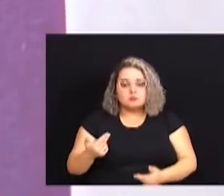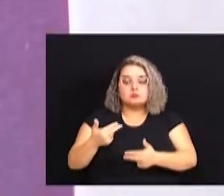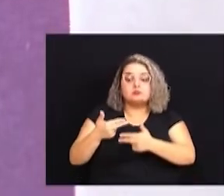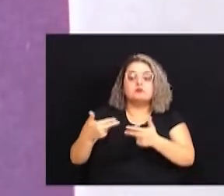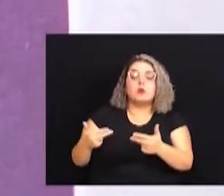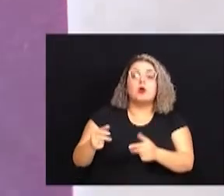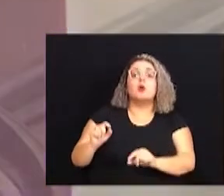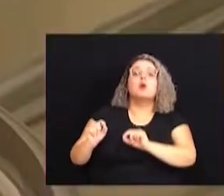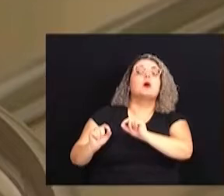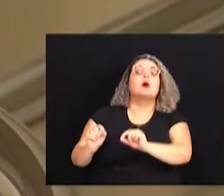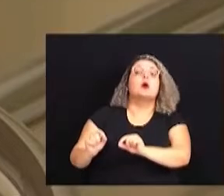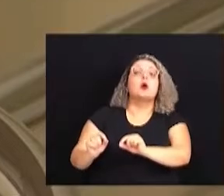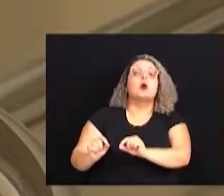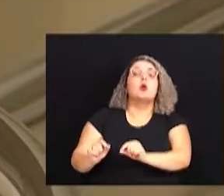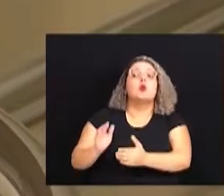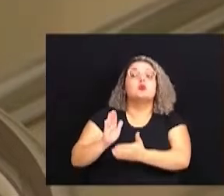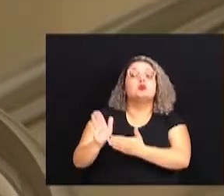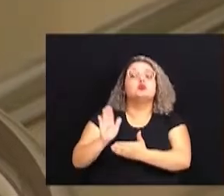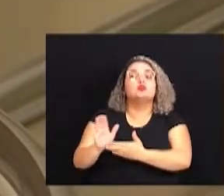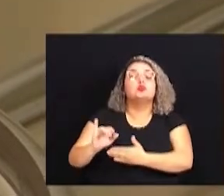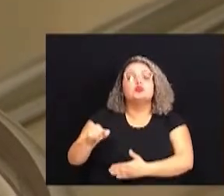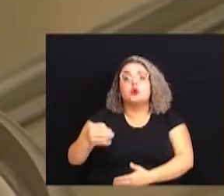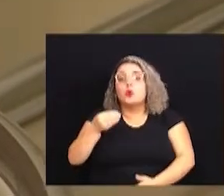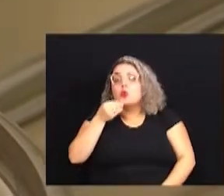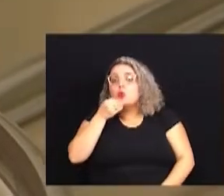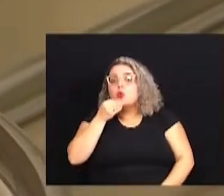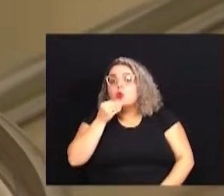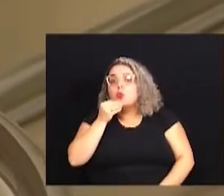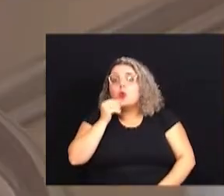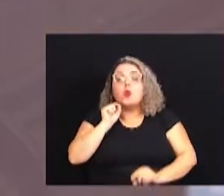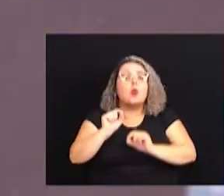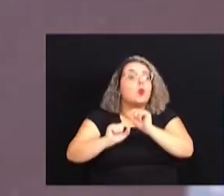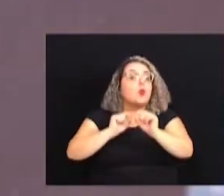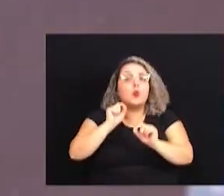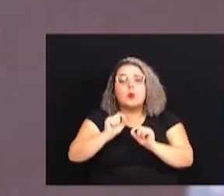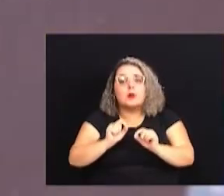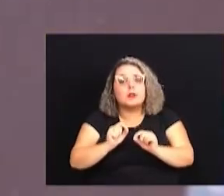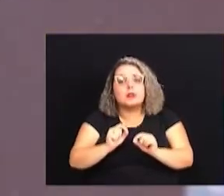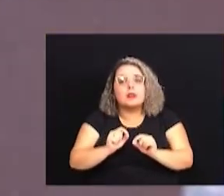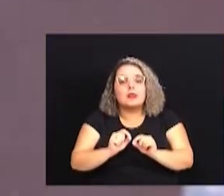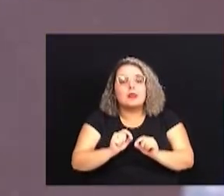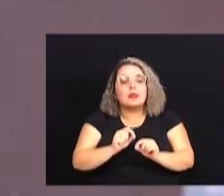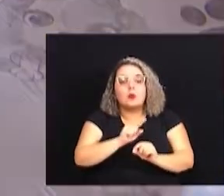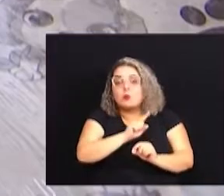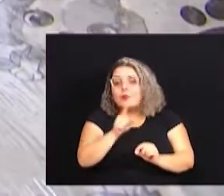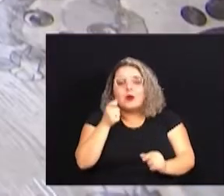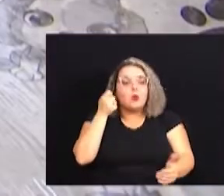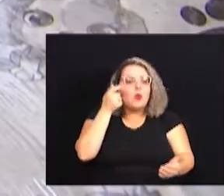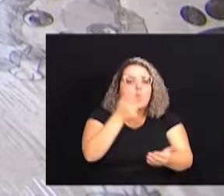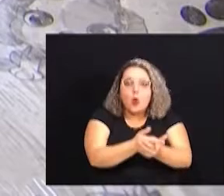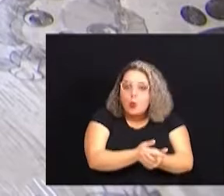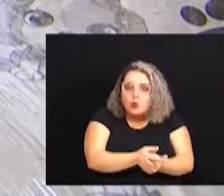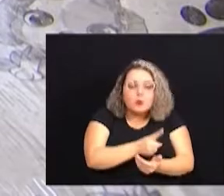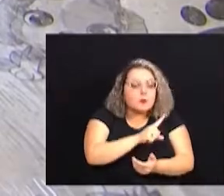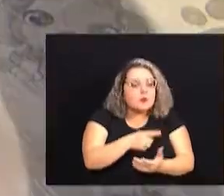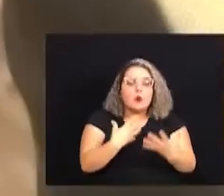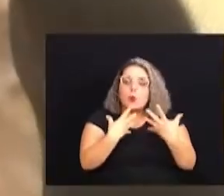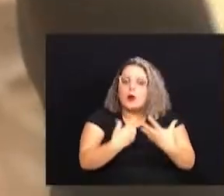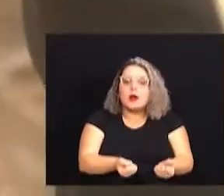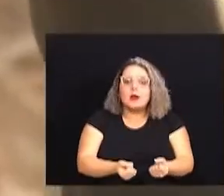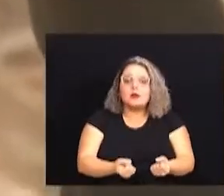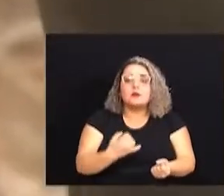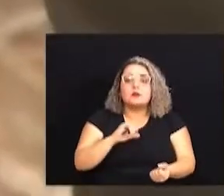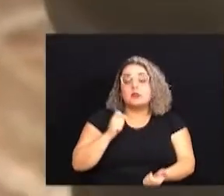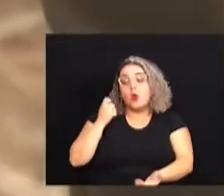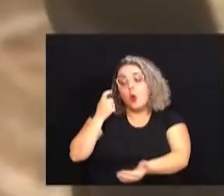numa coisa chamada custo de oportunidade, que é o que eu deixo de obter, o que eu deixo de ganhar quando eu gasto meu